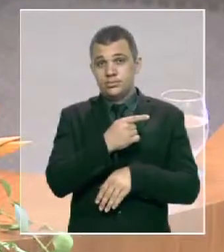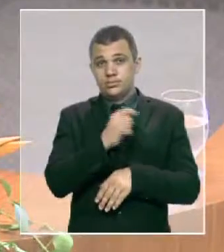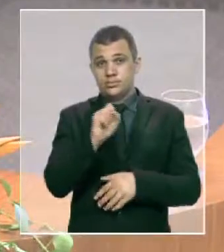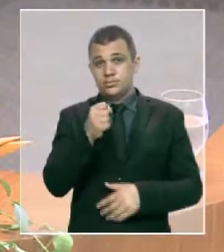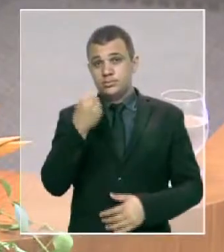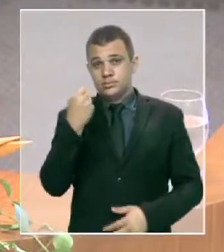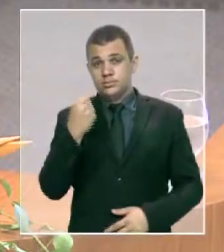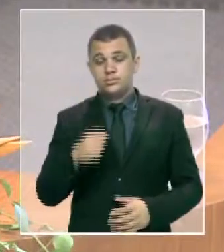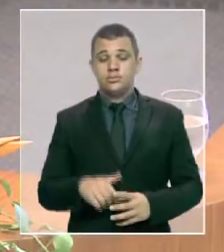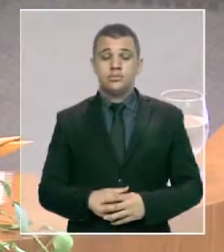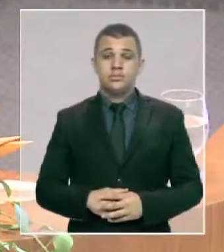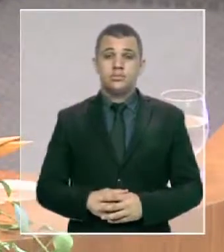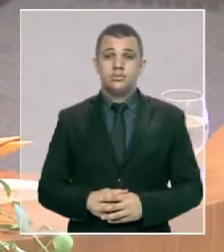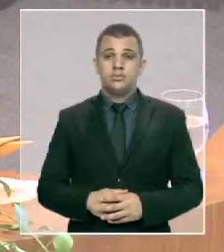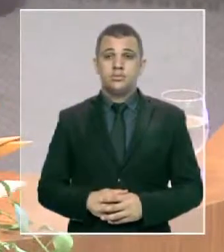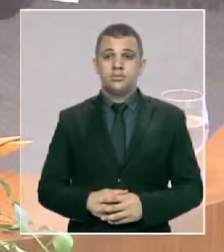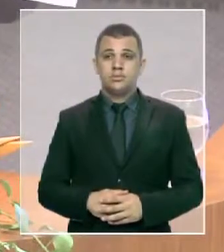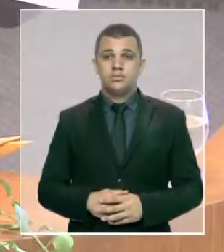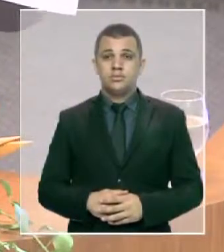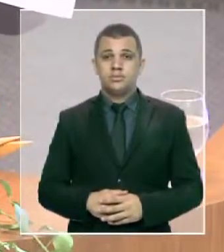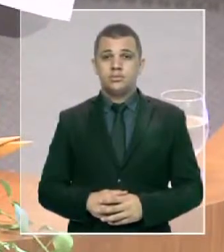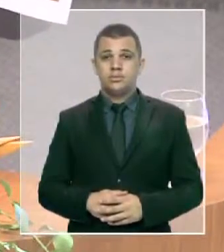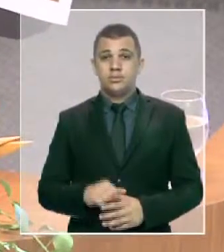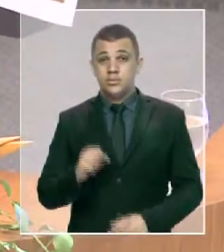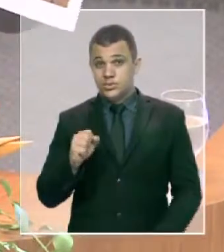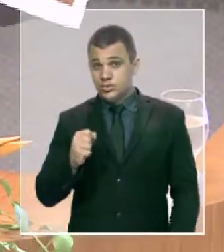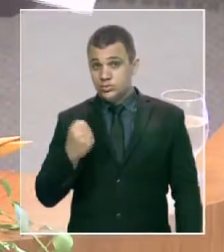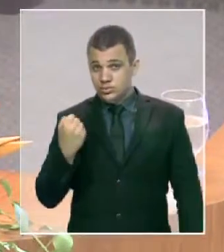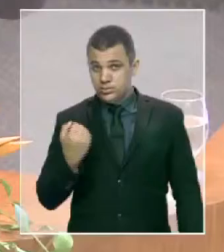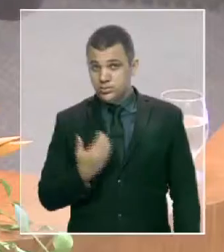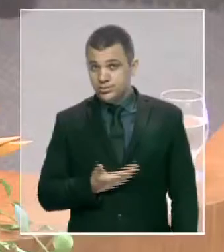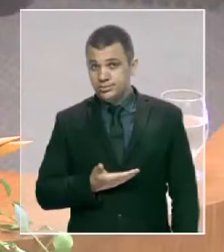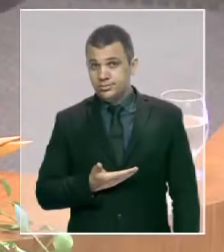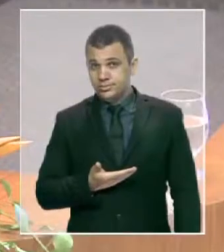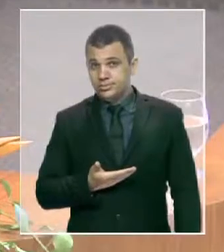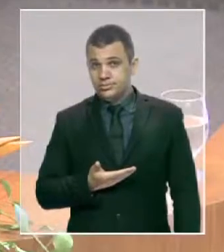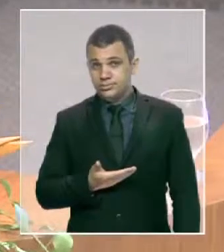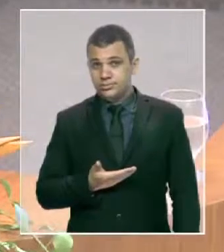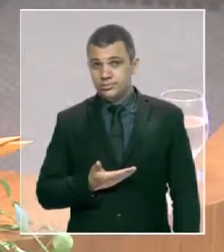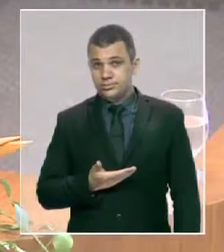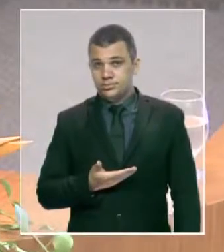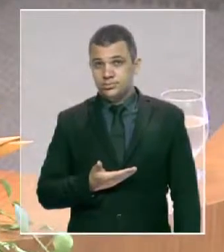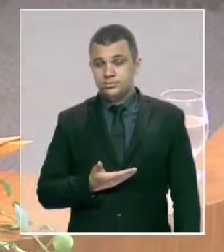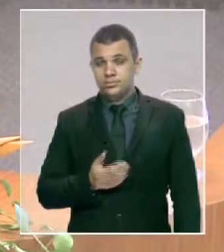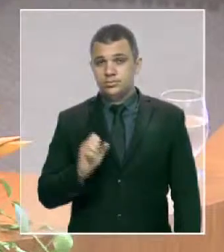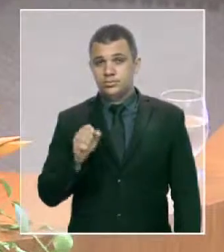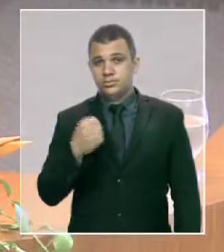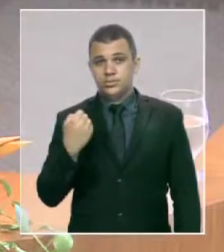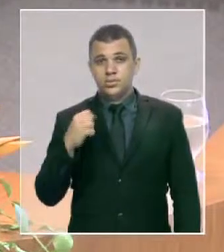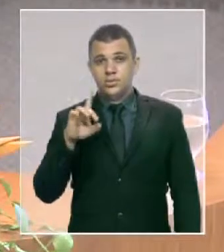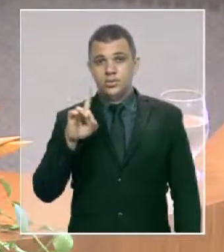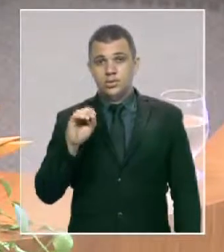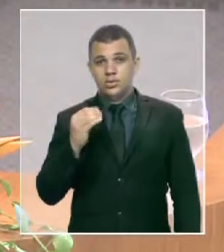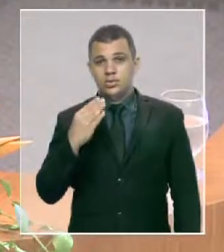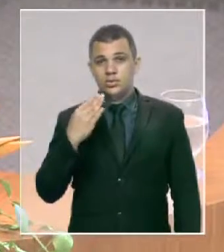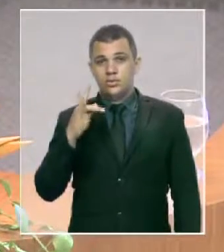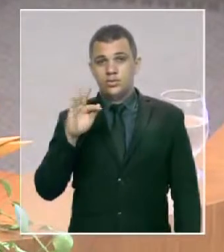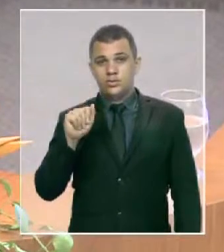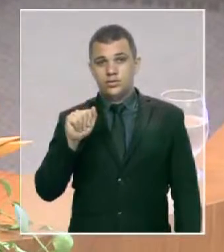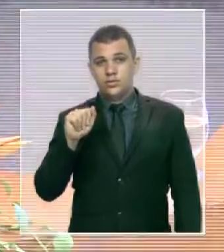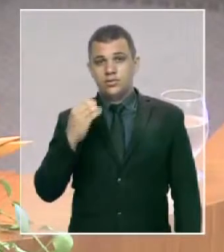choperia, é o nome da choperia aqui para os senhores, choperia do fã-clube.